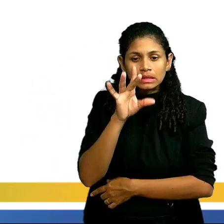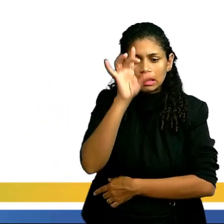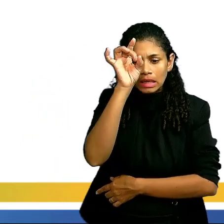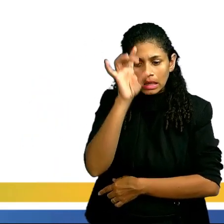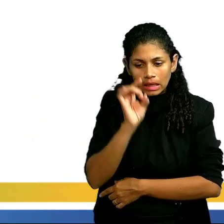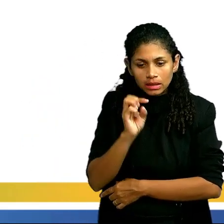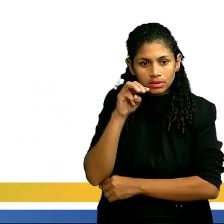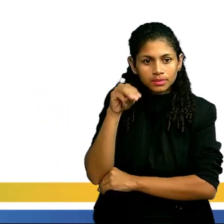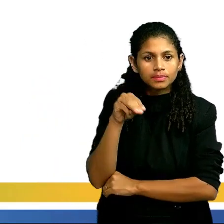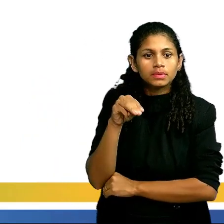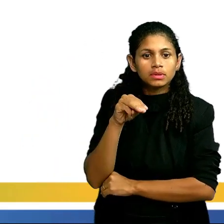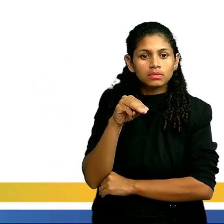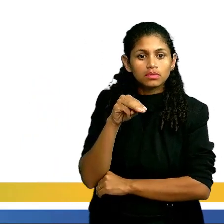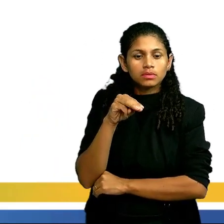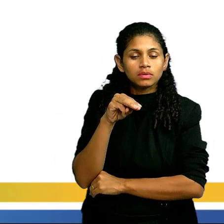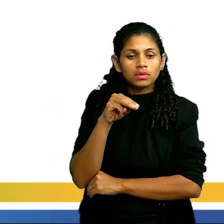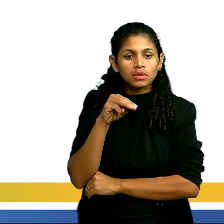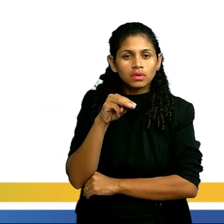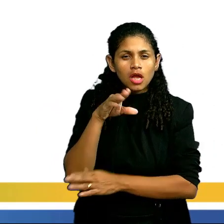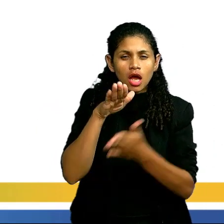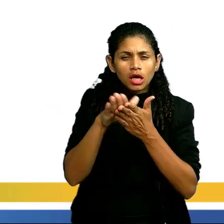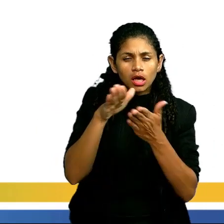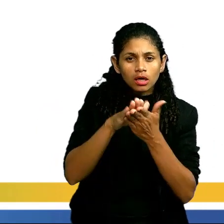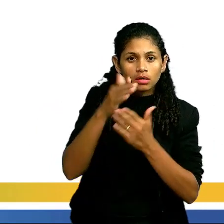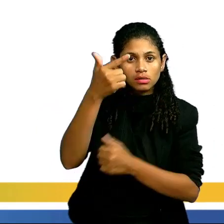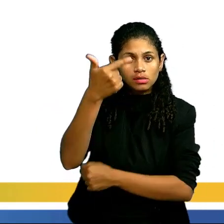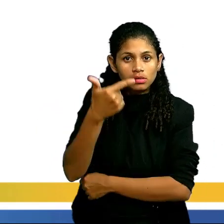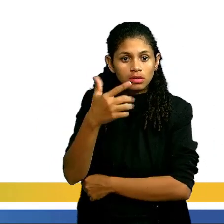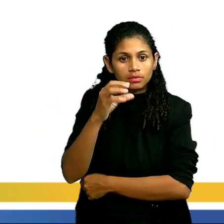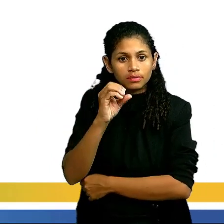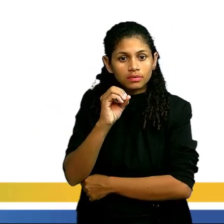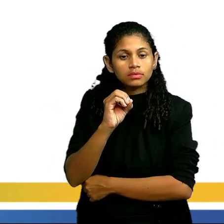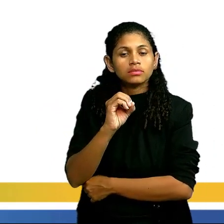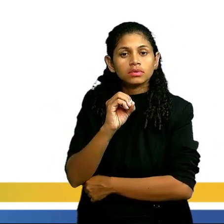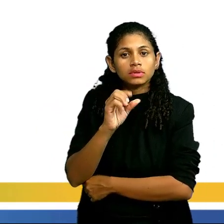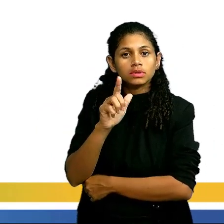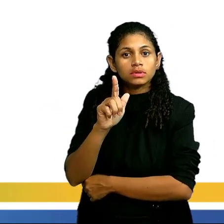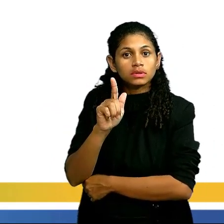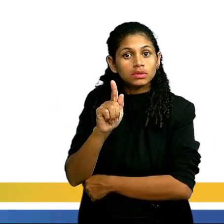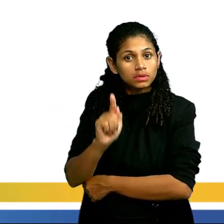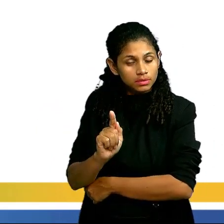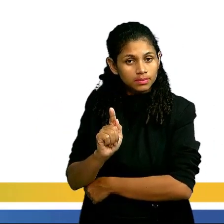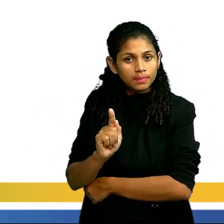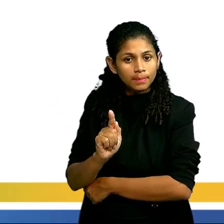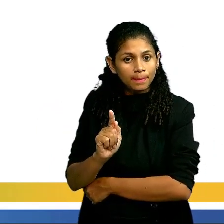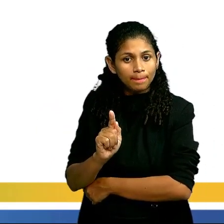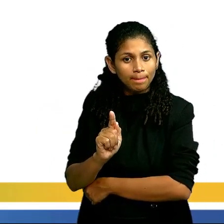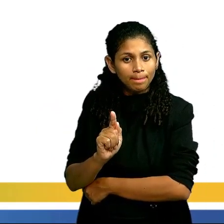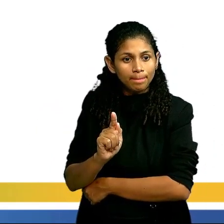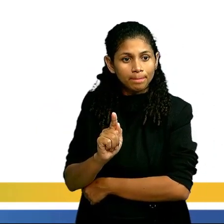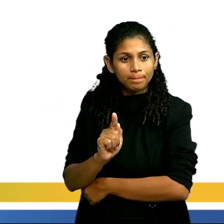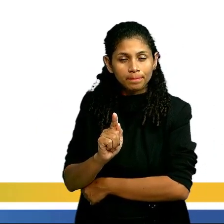aproximadamente 200 gramas de reagente, tá? Reagente vermelho, em